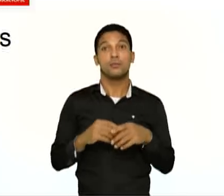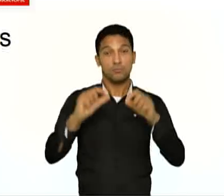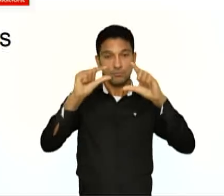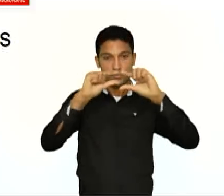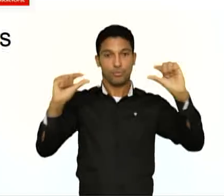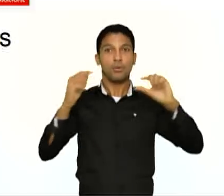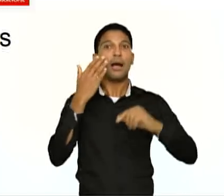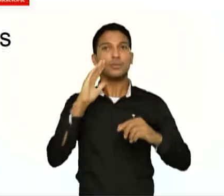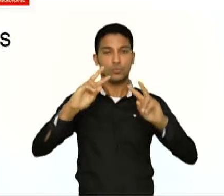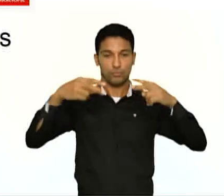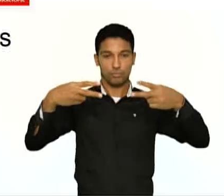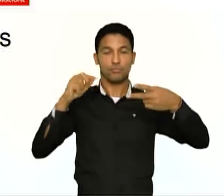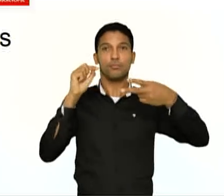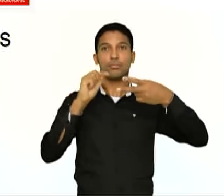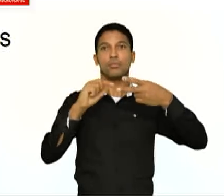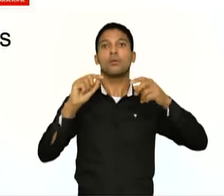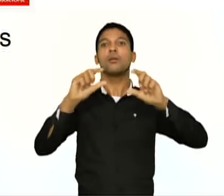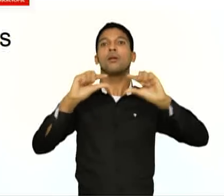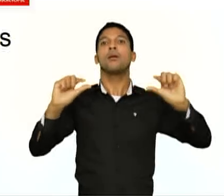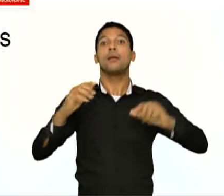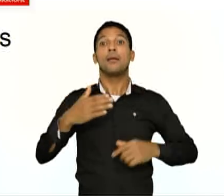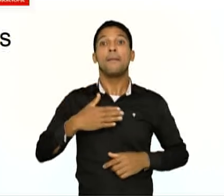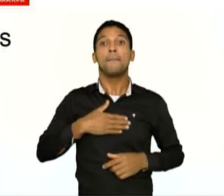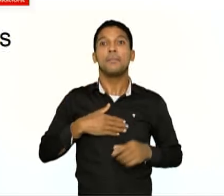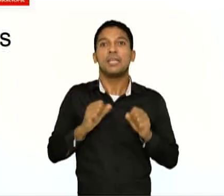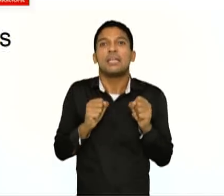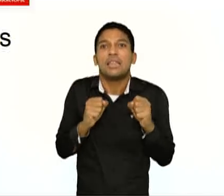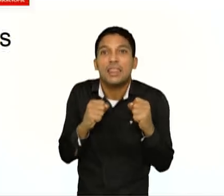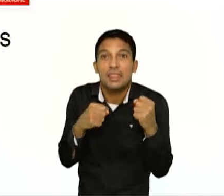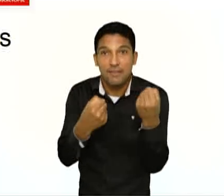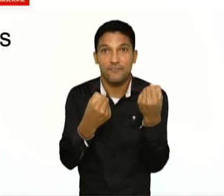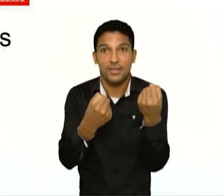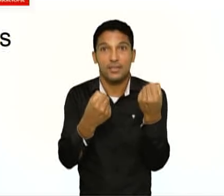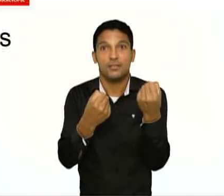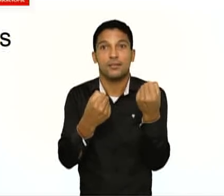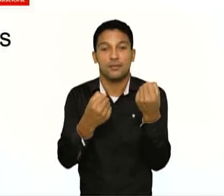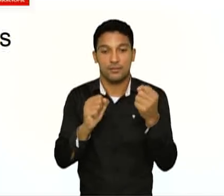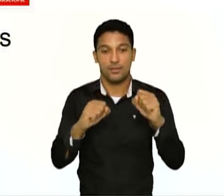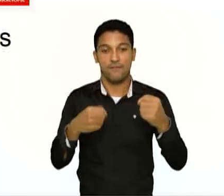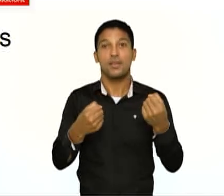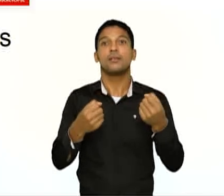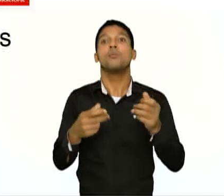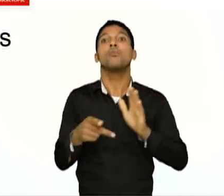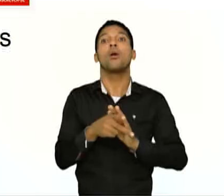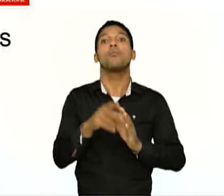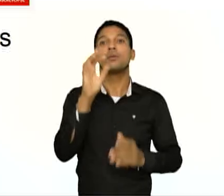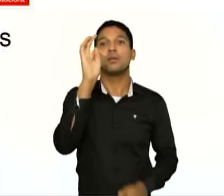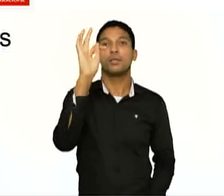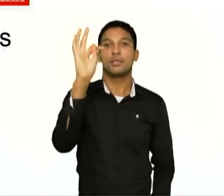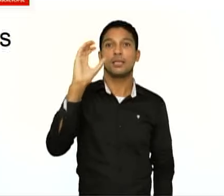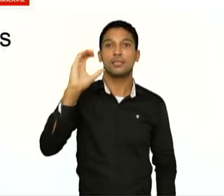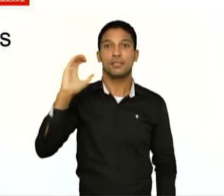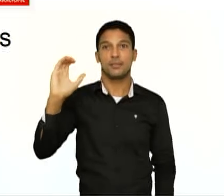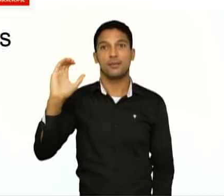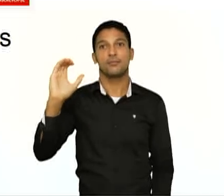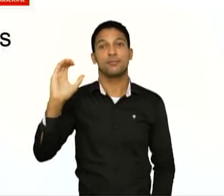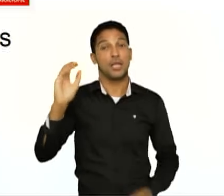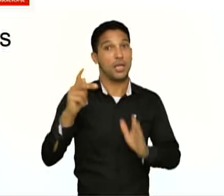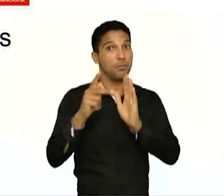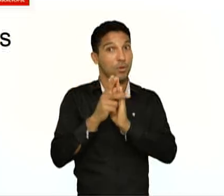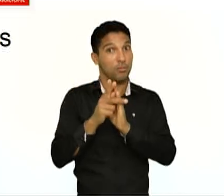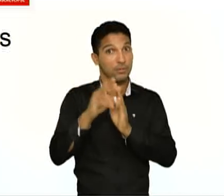aqui uma formanda, né? Uma garota que está se formando em biomedicina e para se formar num curso superior, às vezes até num